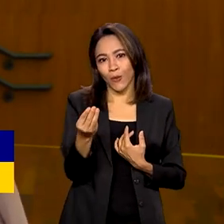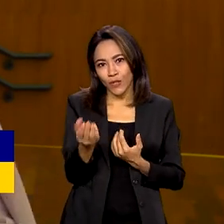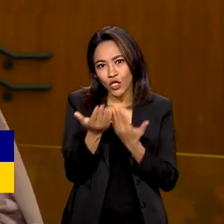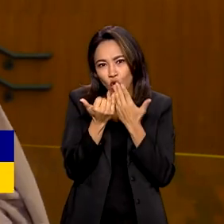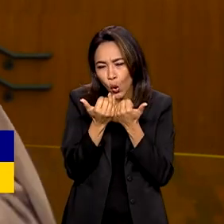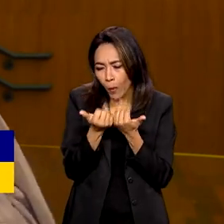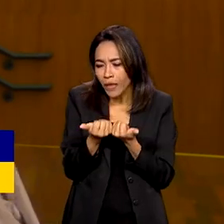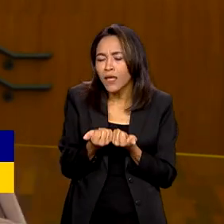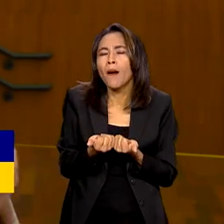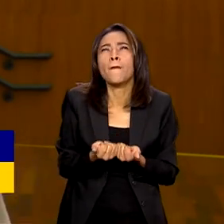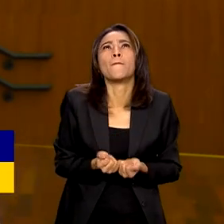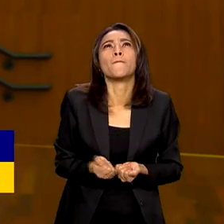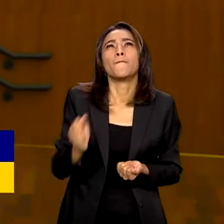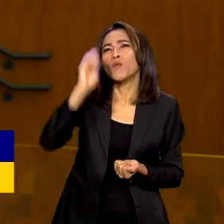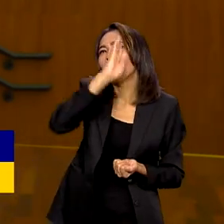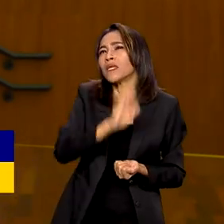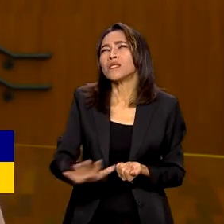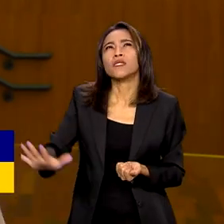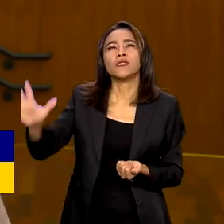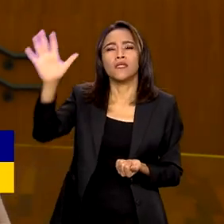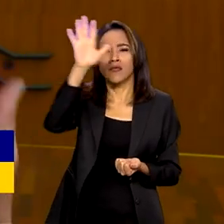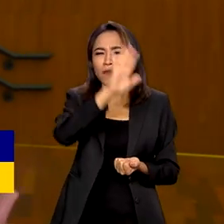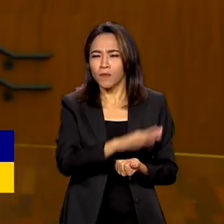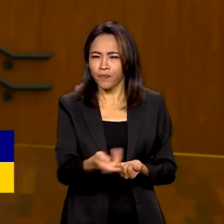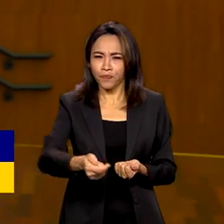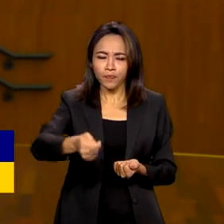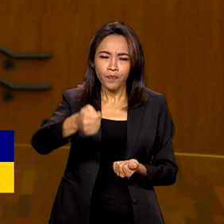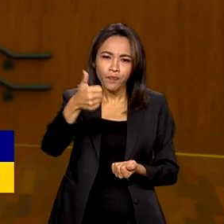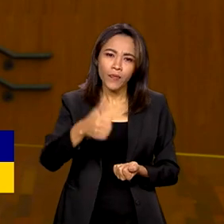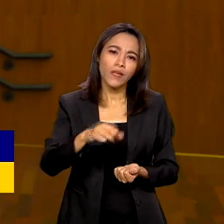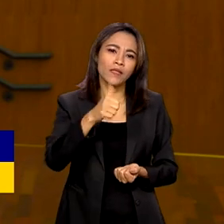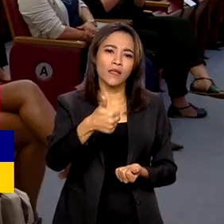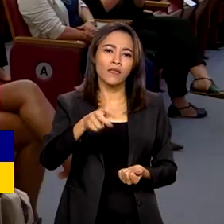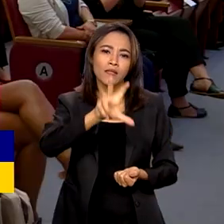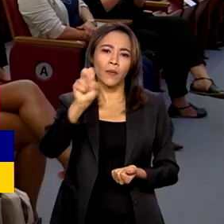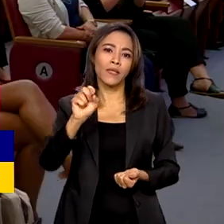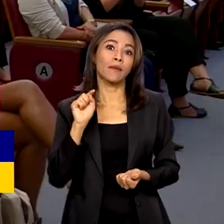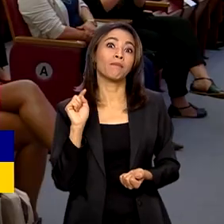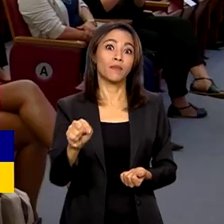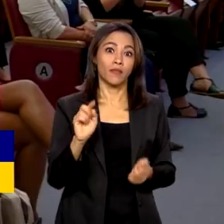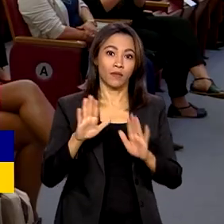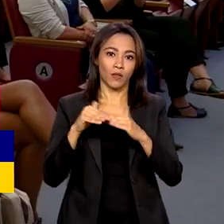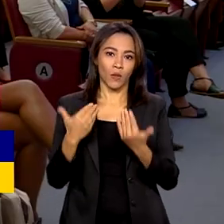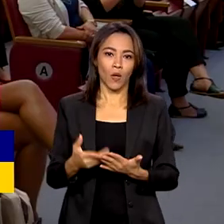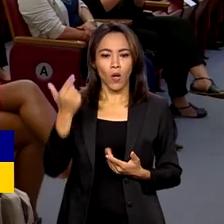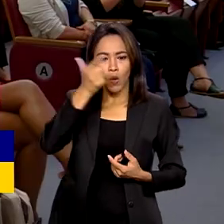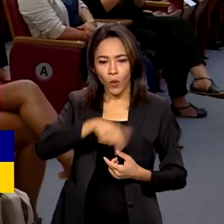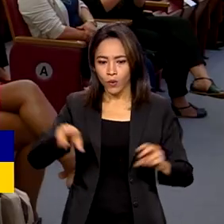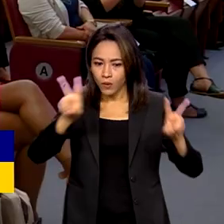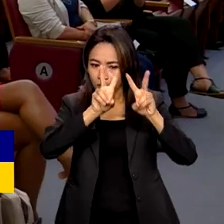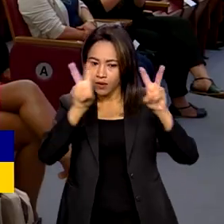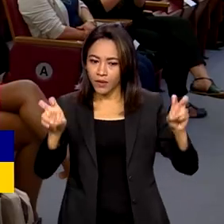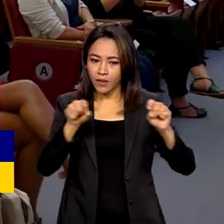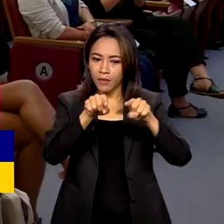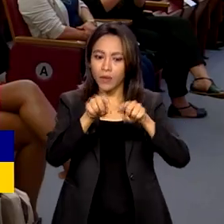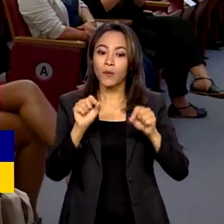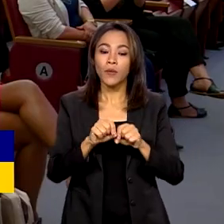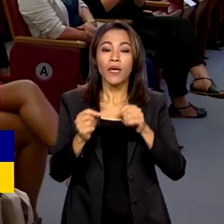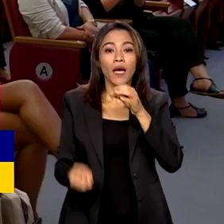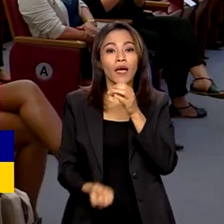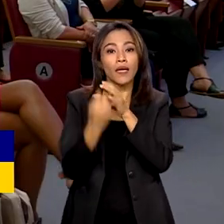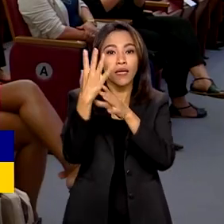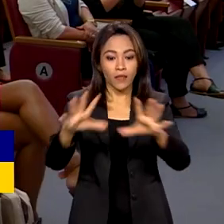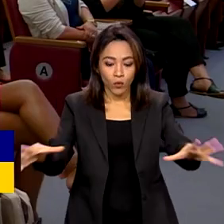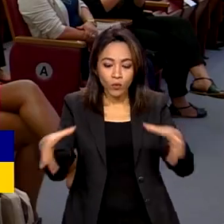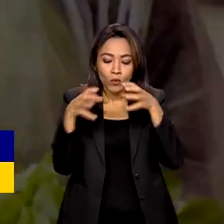espalhadas em todo o Brasil né quase 150 mil escolas outro destaque do evento foi a reinstalação do comitê